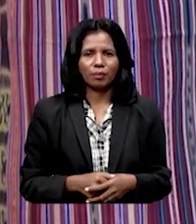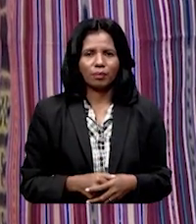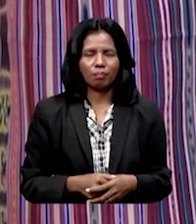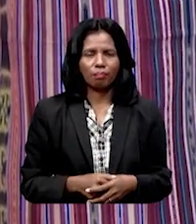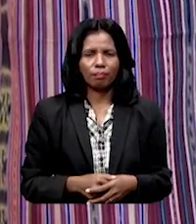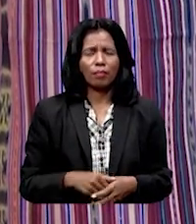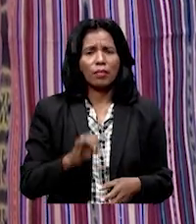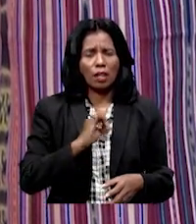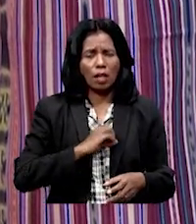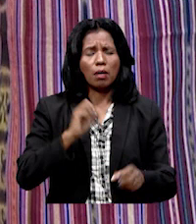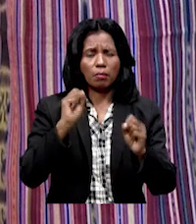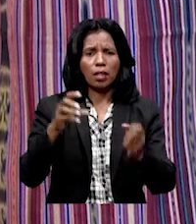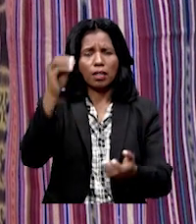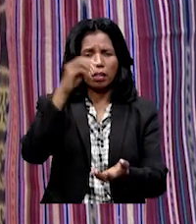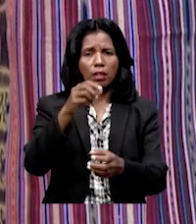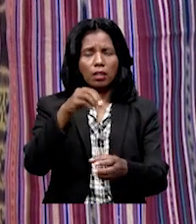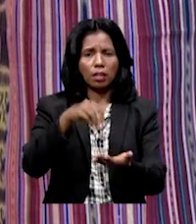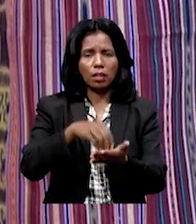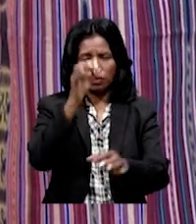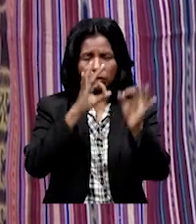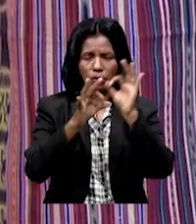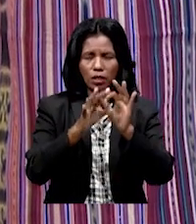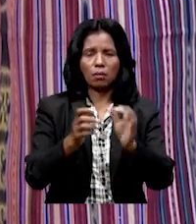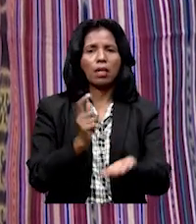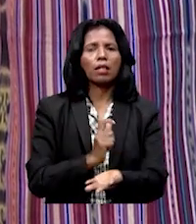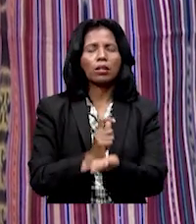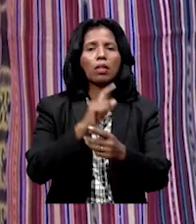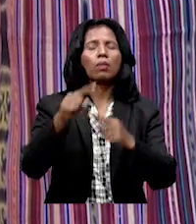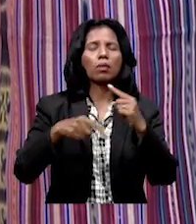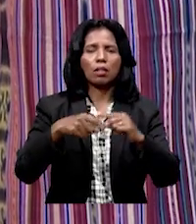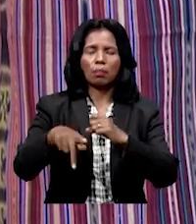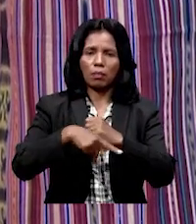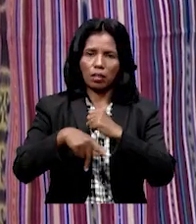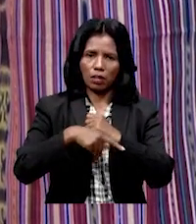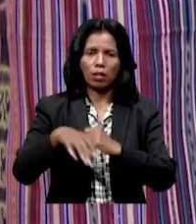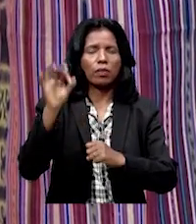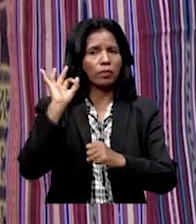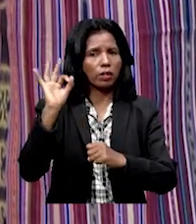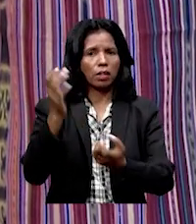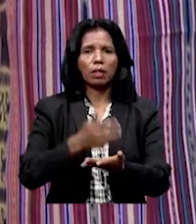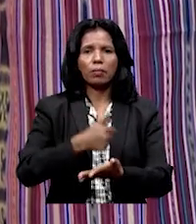Ao bel garante para Ataoro, Bahira, Fretilin, Manang,